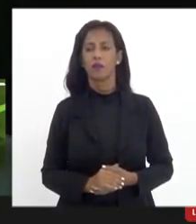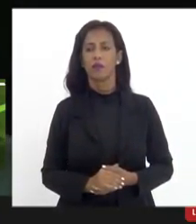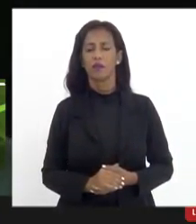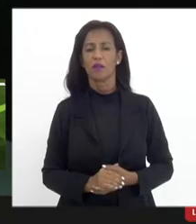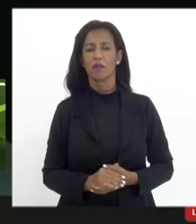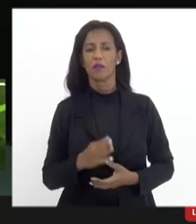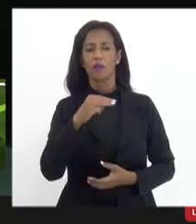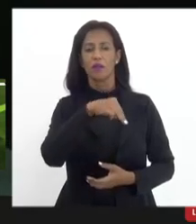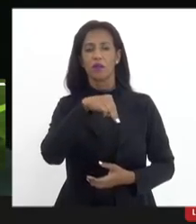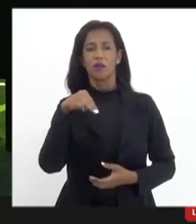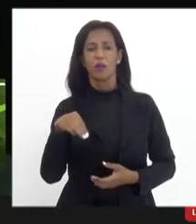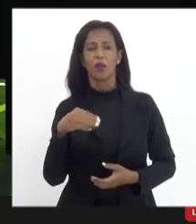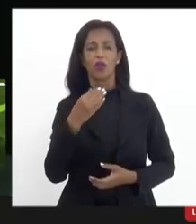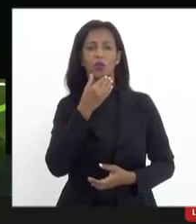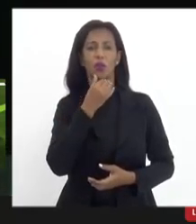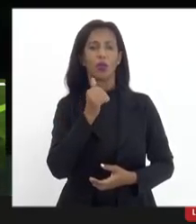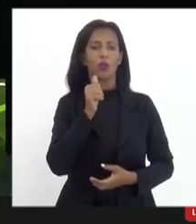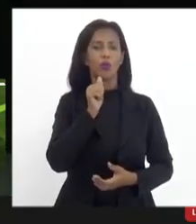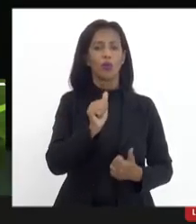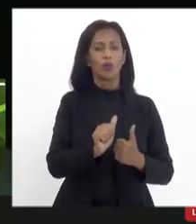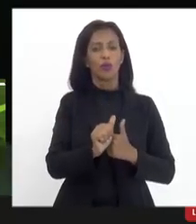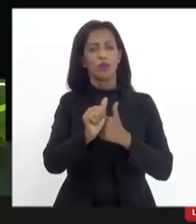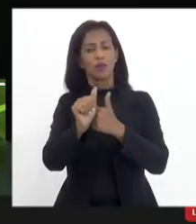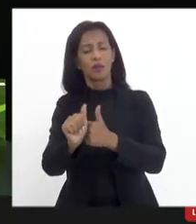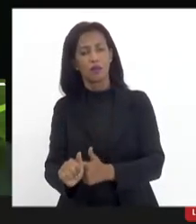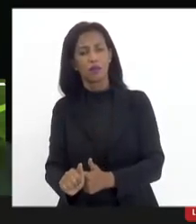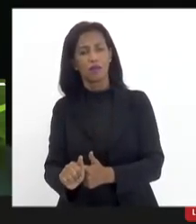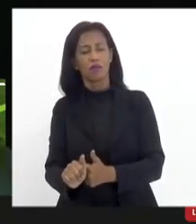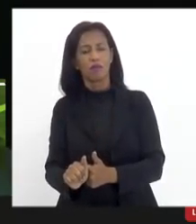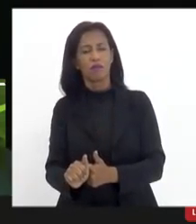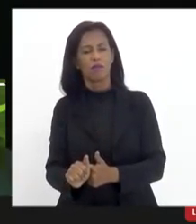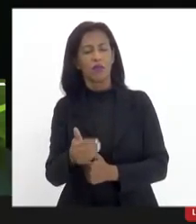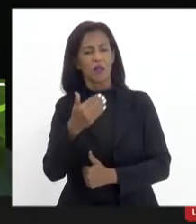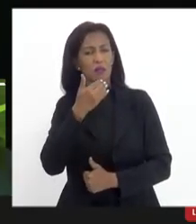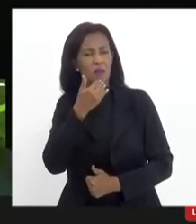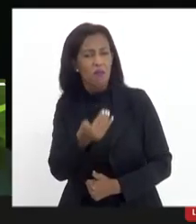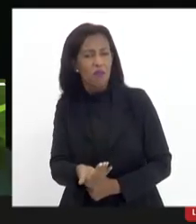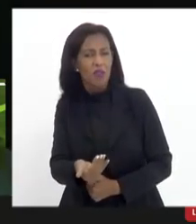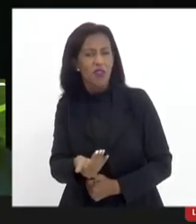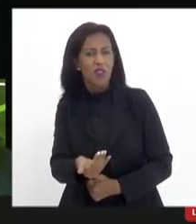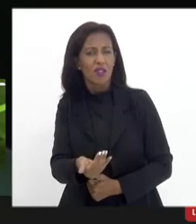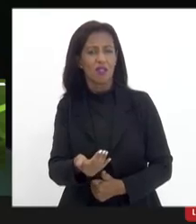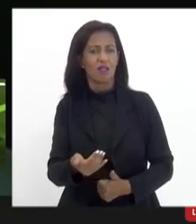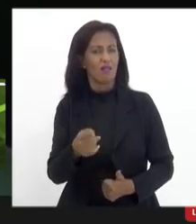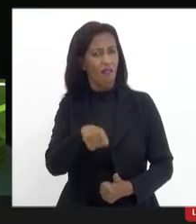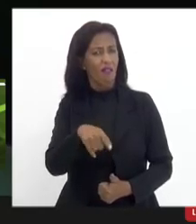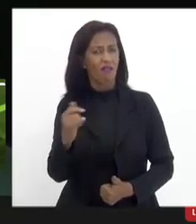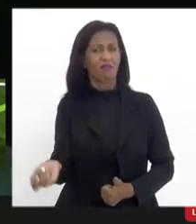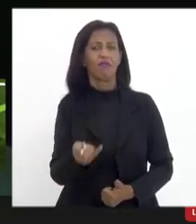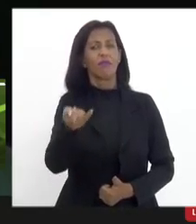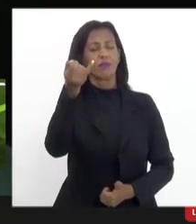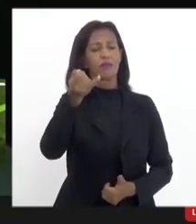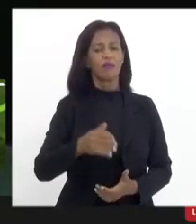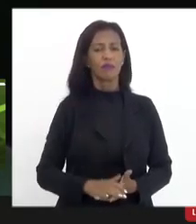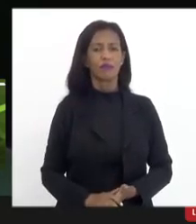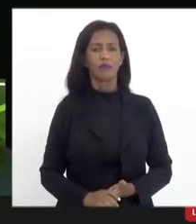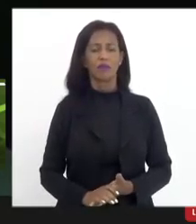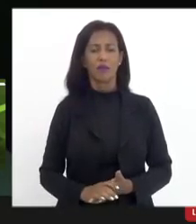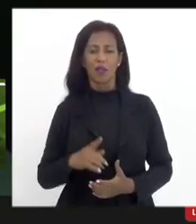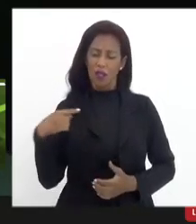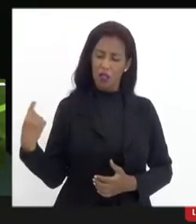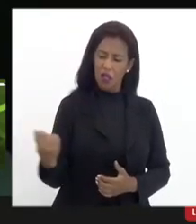os mestres e as mestras dos segmentos reivindicarem algo. Eu acho que isso é muito importante, que nós